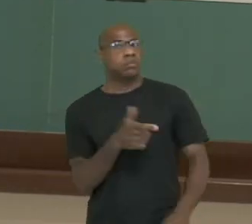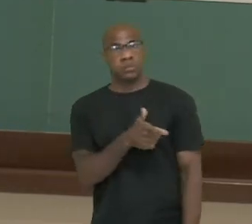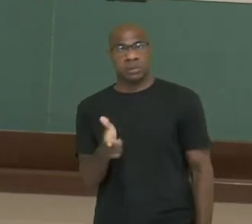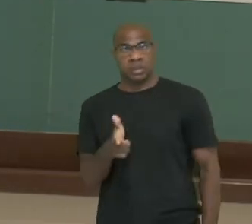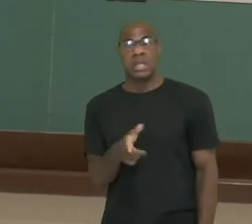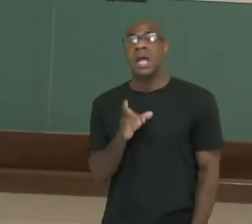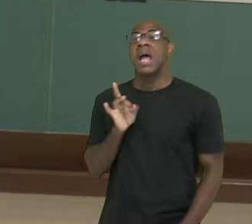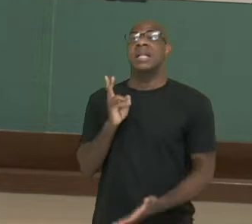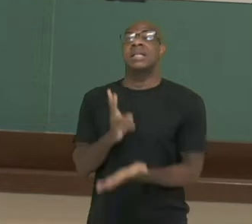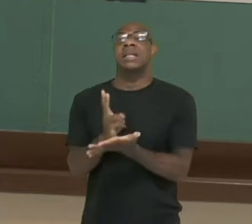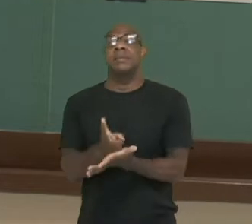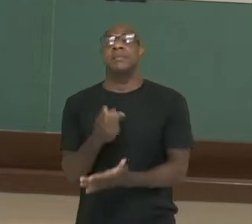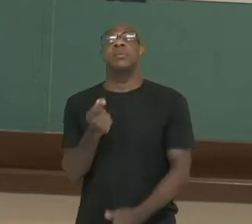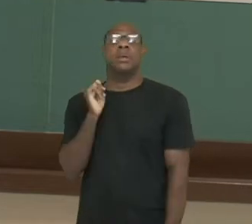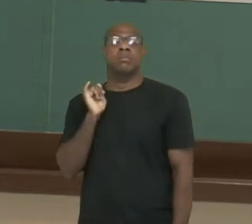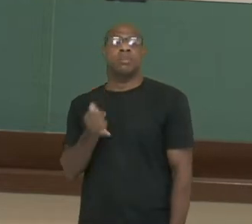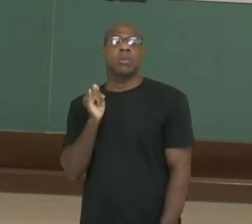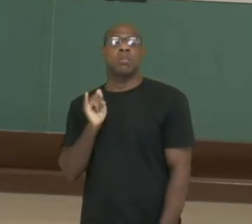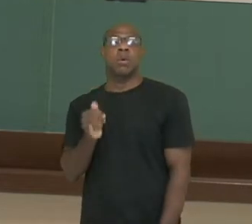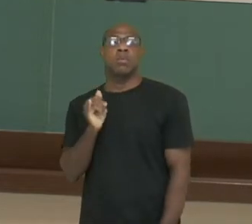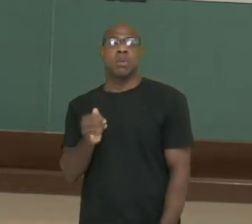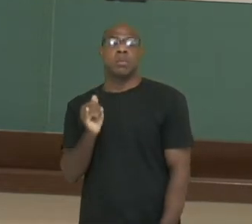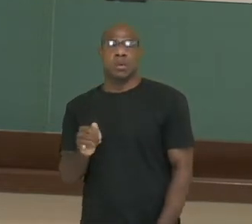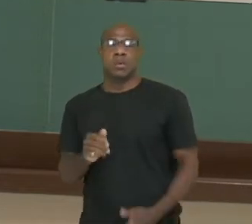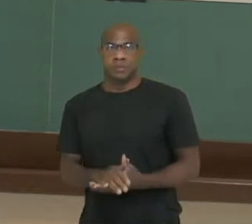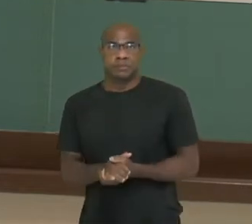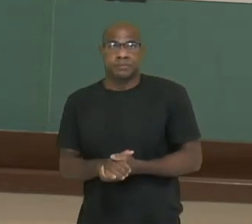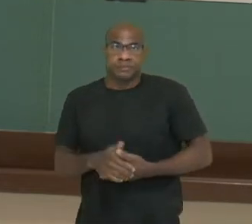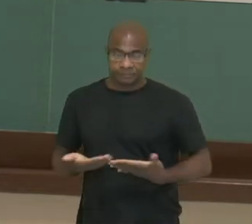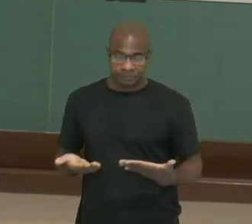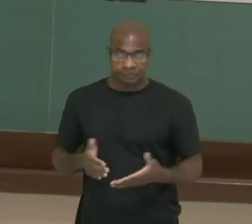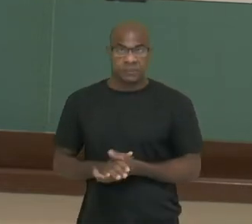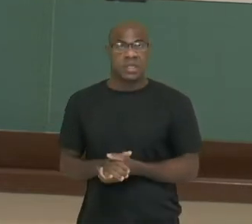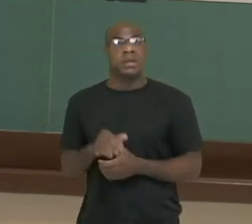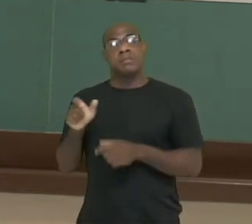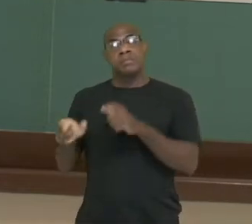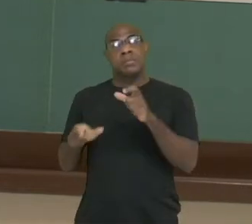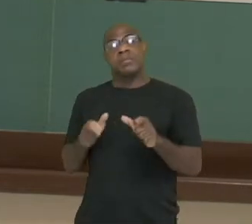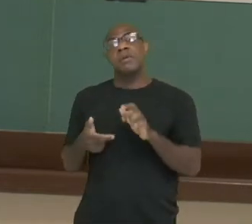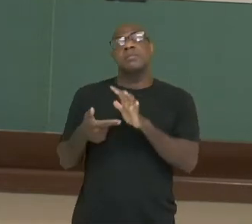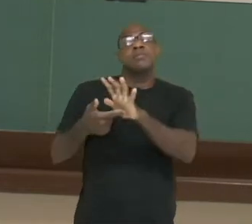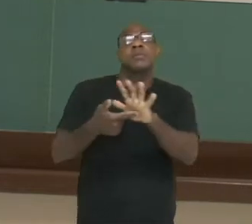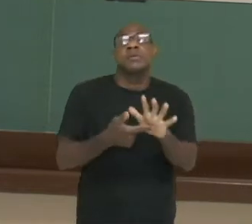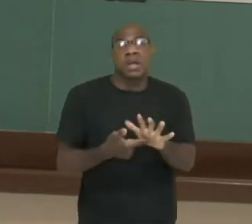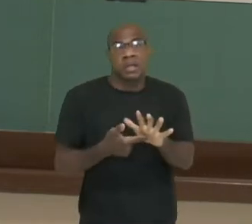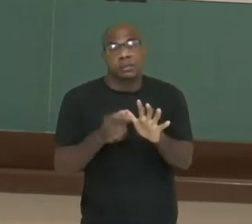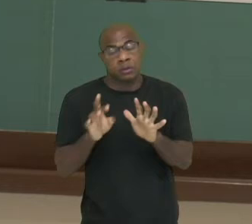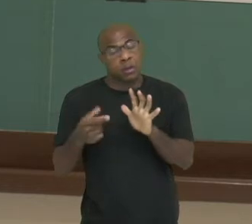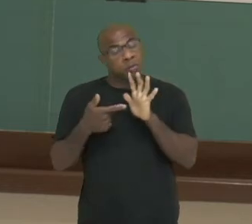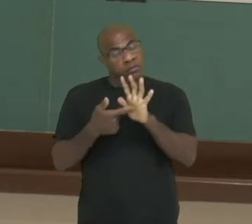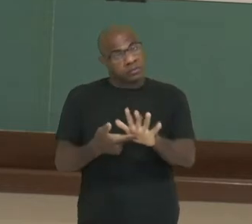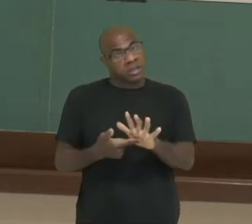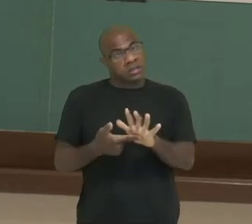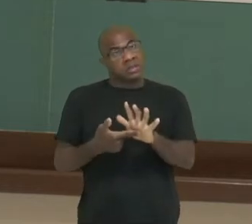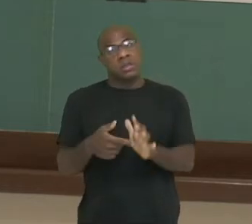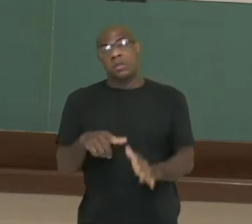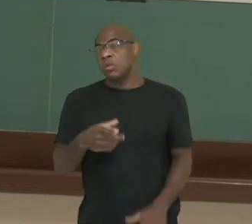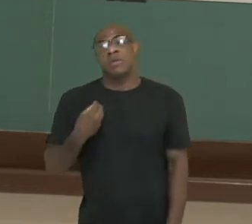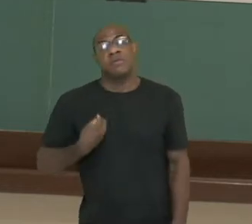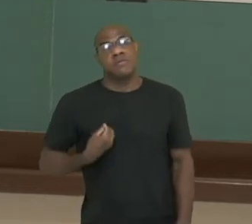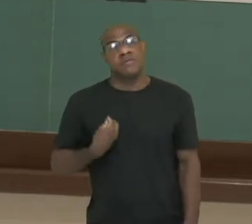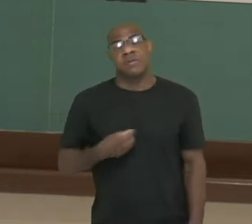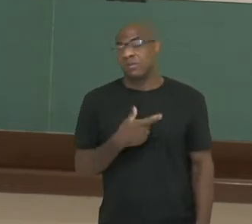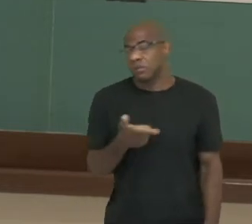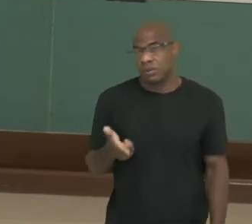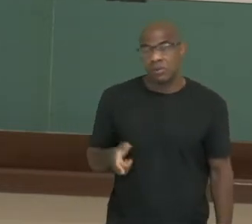narrada. As personagens são mostradas, né, ao invés de serem vividas, né? No teatro dramático, né,